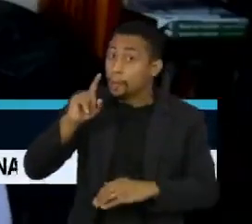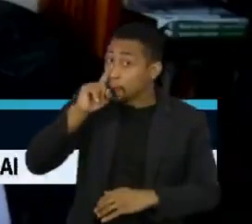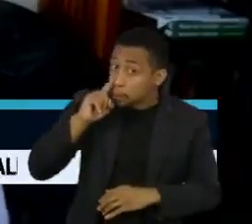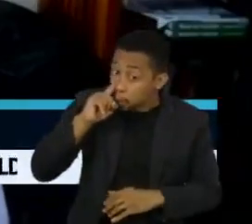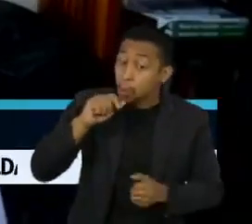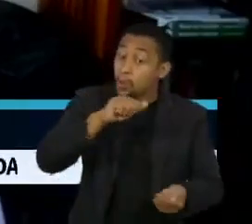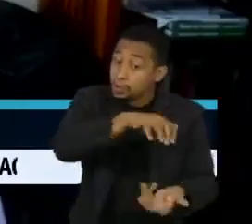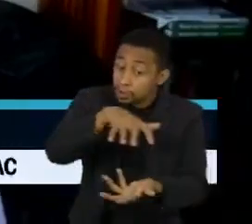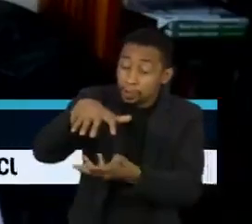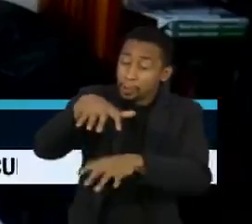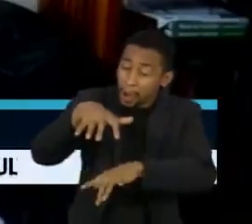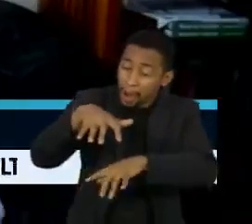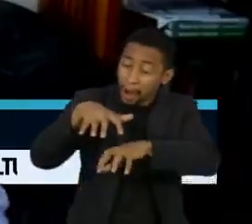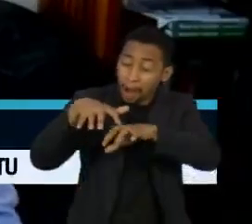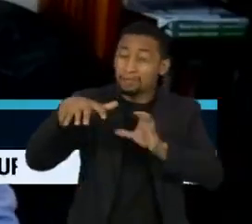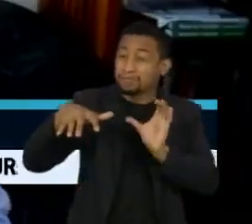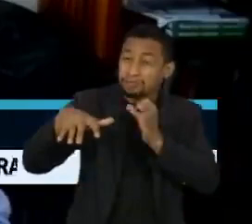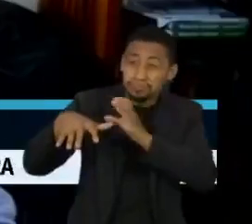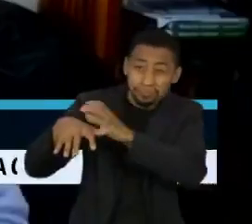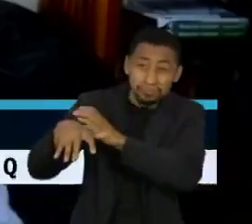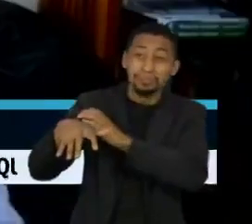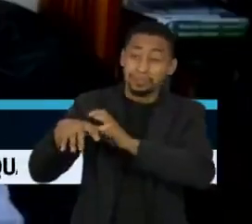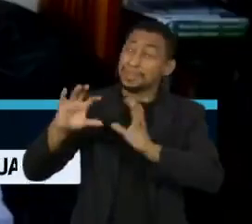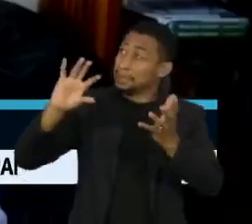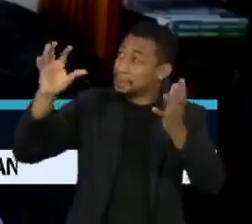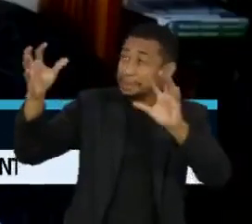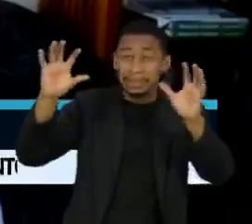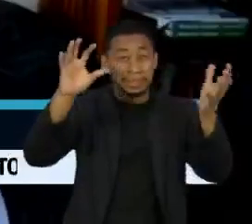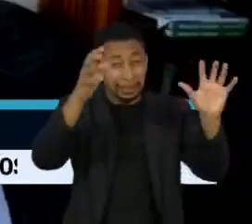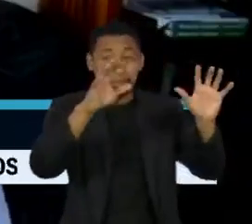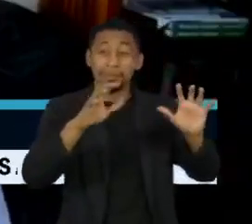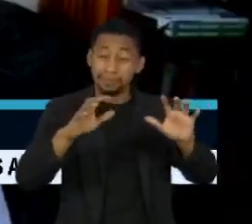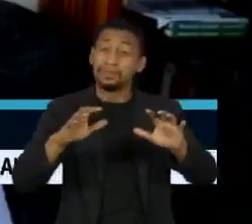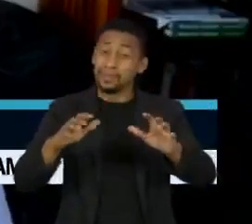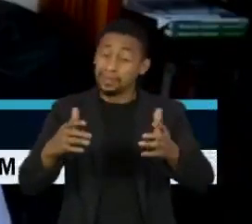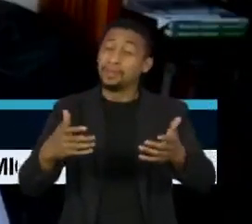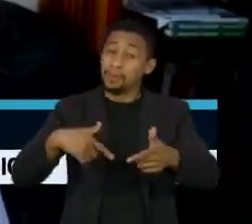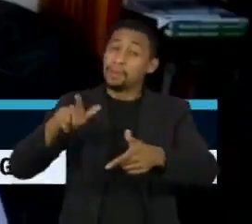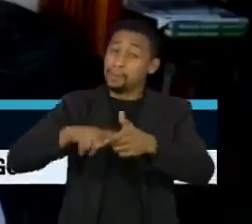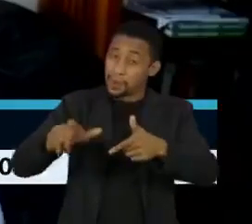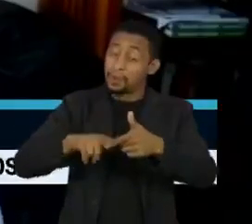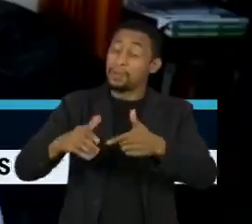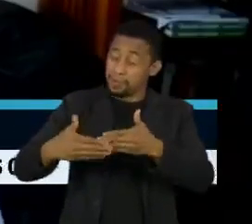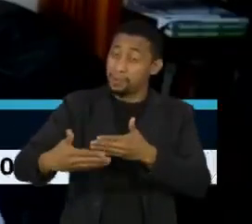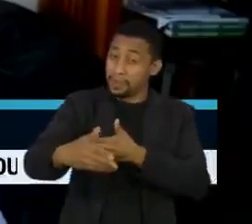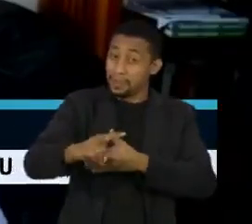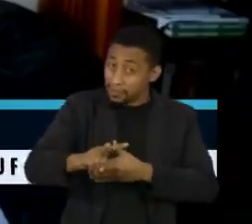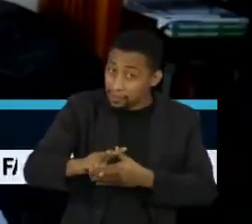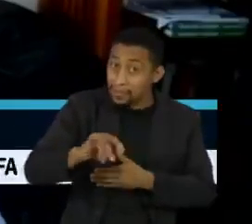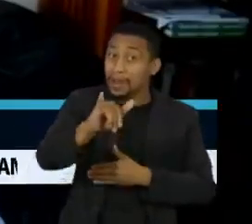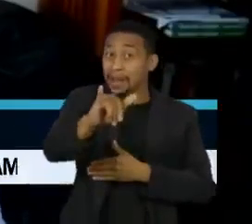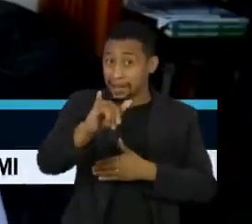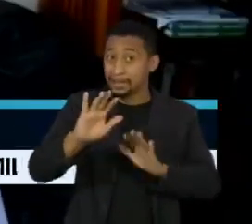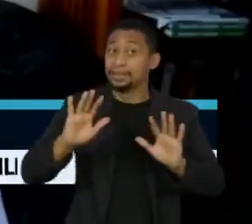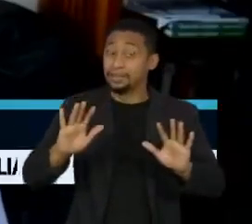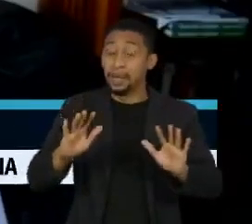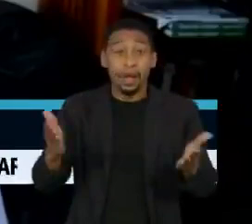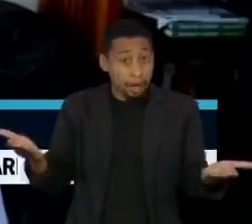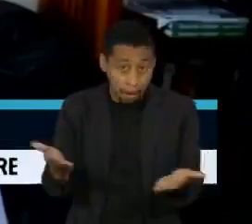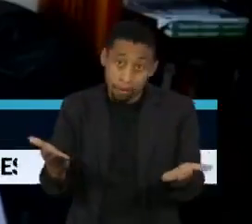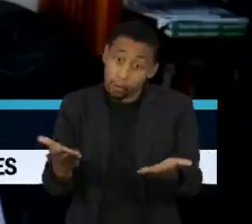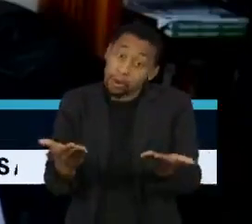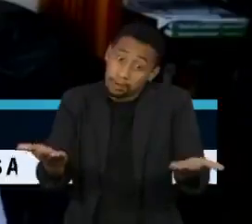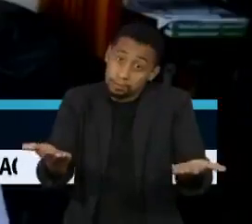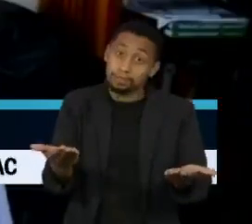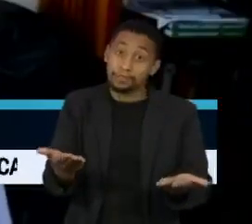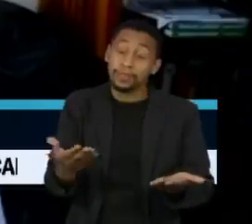muito claro que os eventos climáticos extremos iriam aumentar de intensidade, e isto é exatamente o que